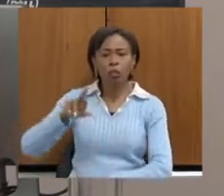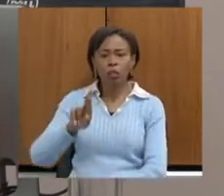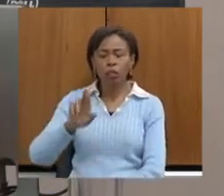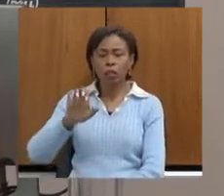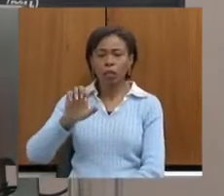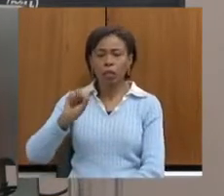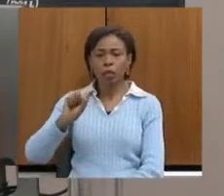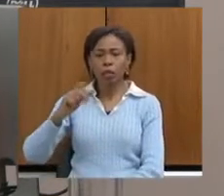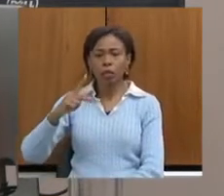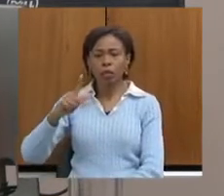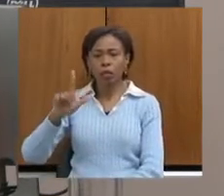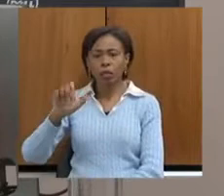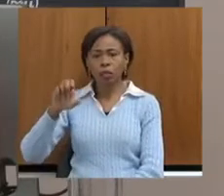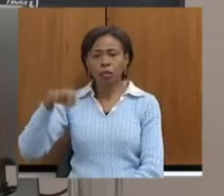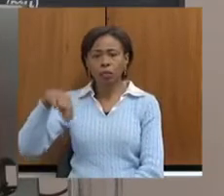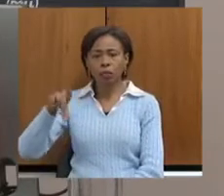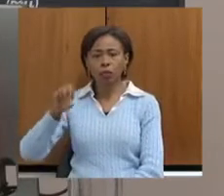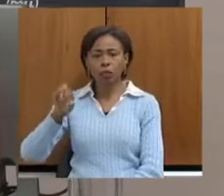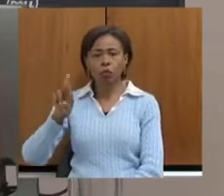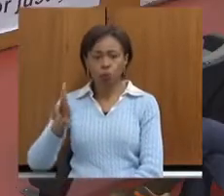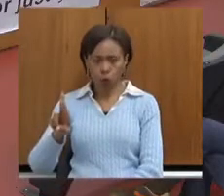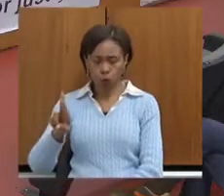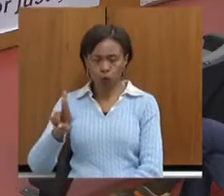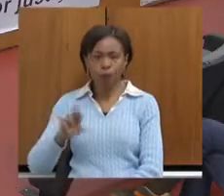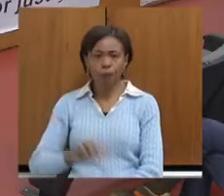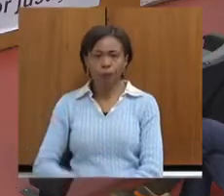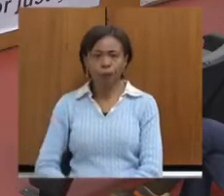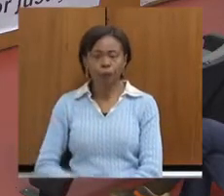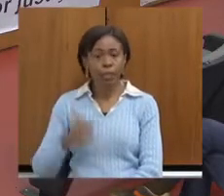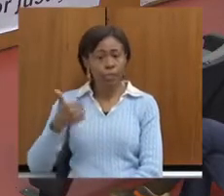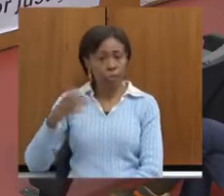disporá de dez minutos para suas apresentações e